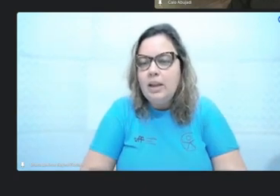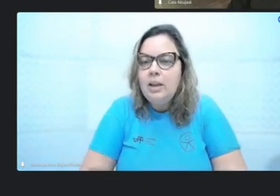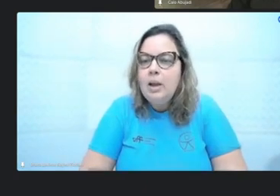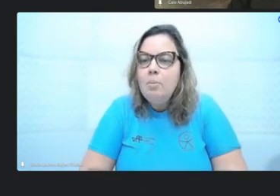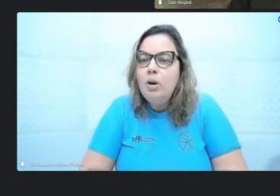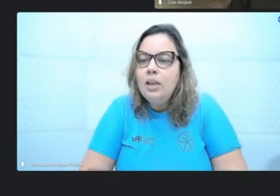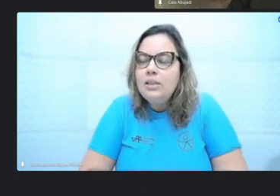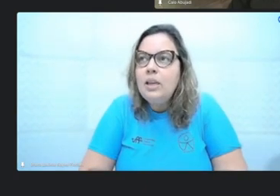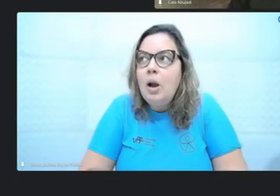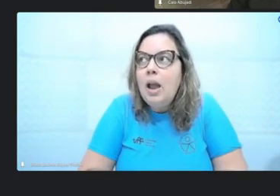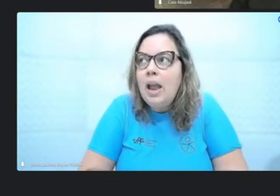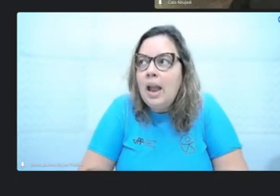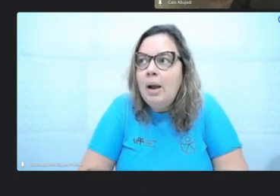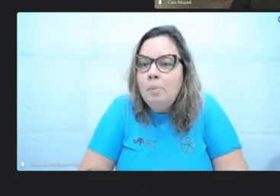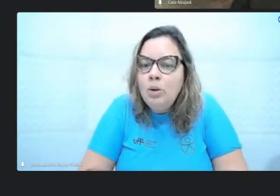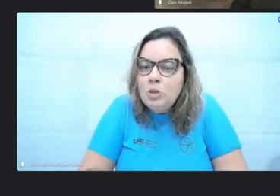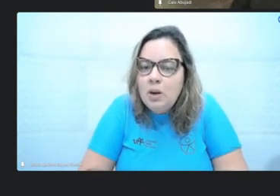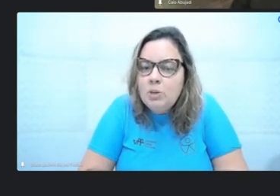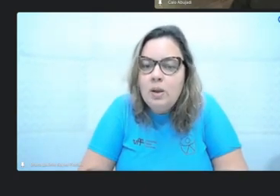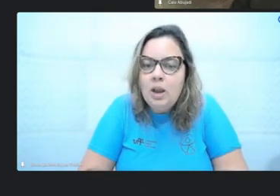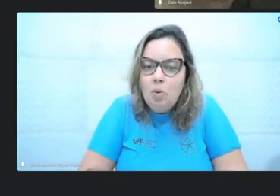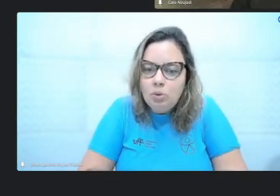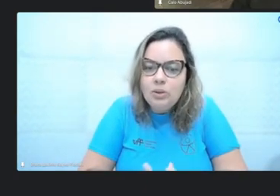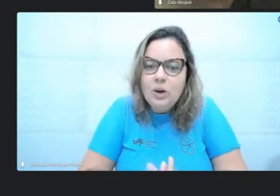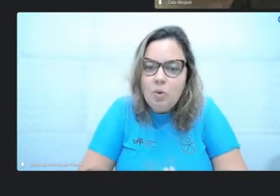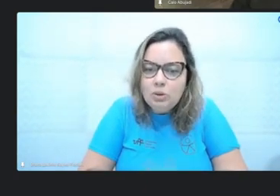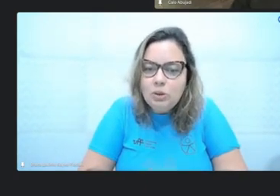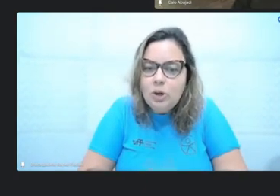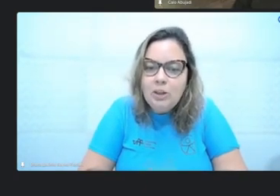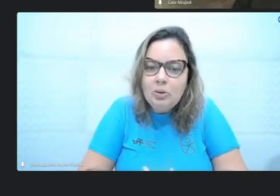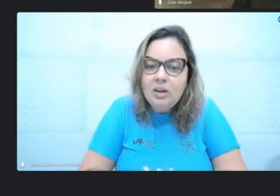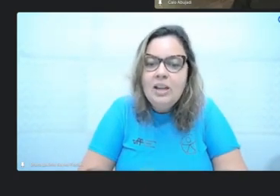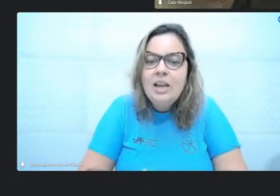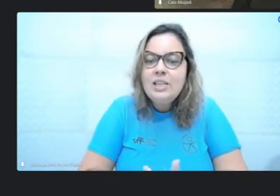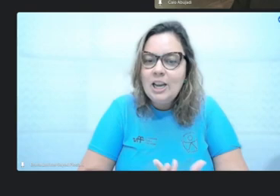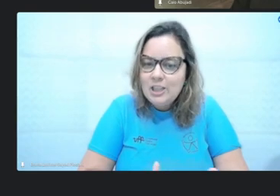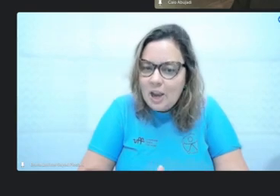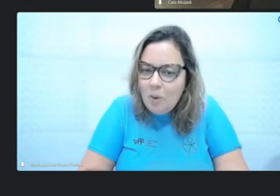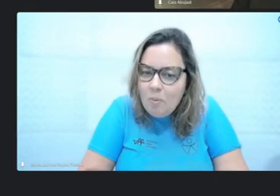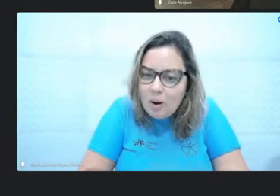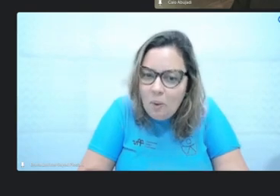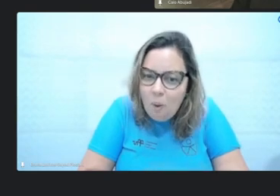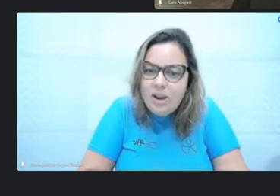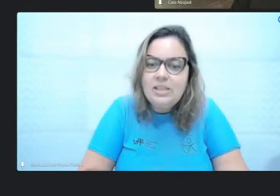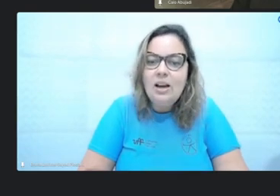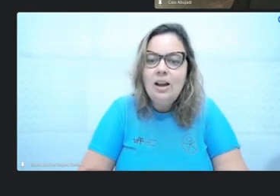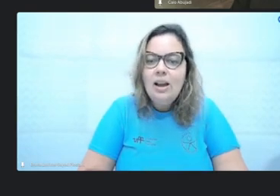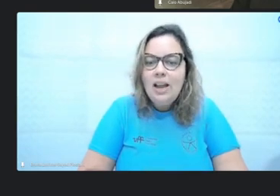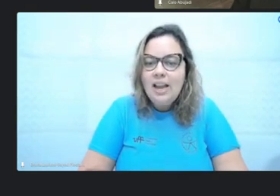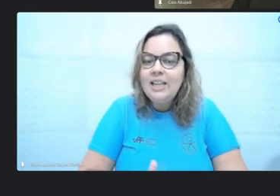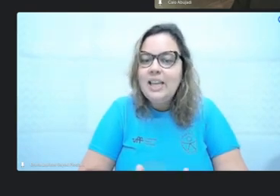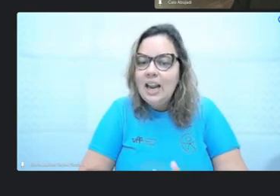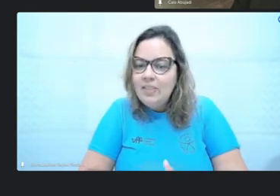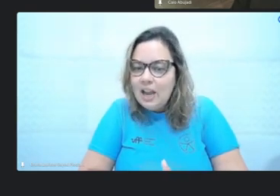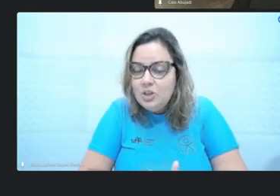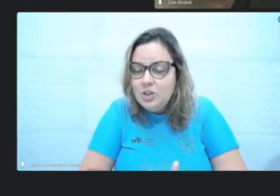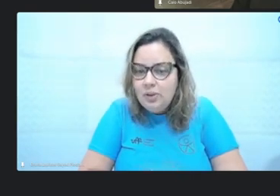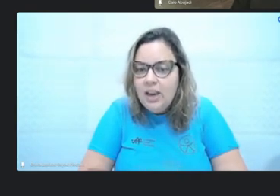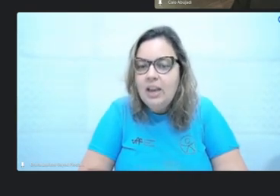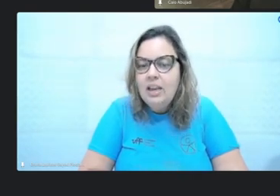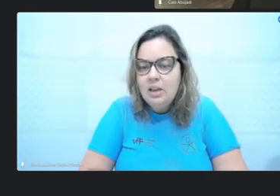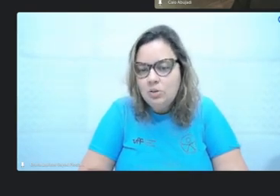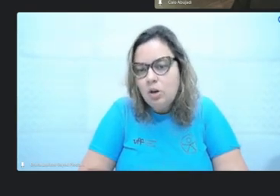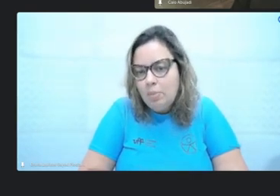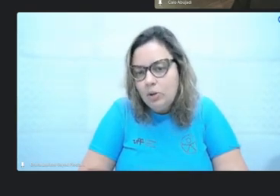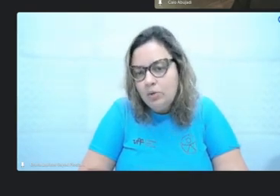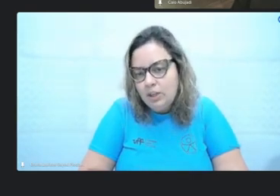respondeu bem. Porque, assim, muitas mães perguntam até no consultório: ah, doutora, você acha que tem alguma coisa? Já está na idade de